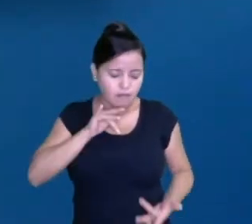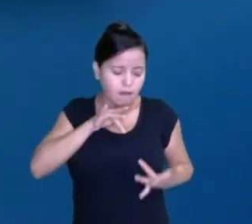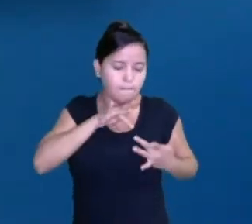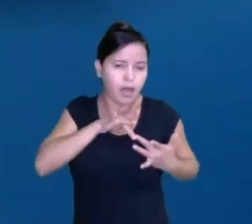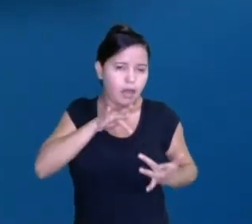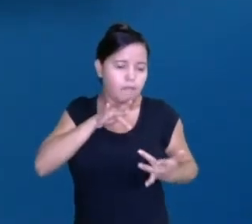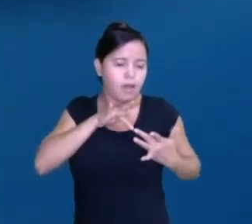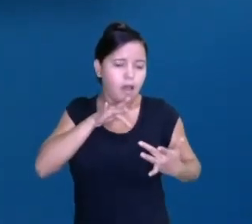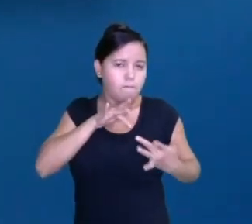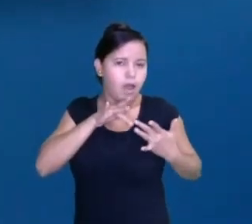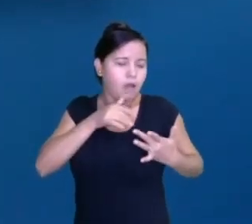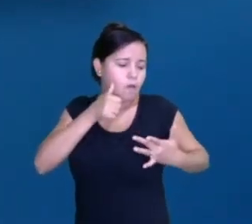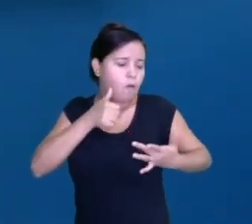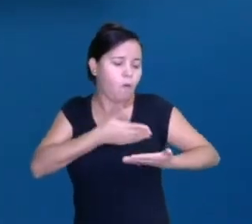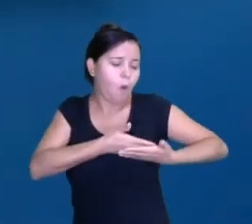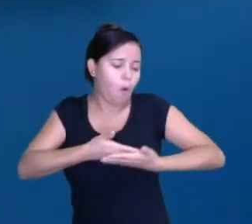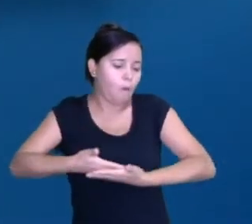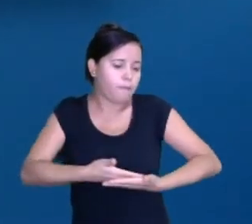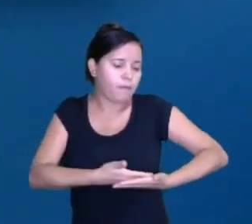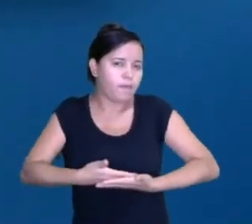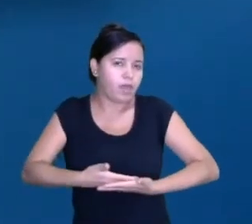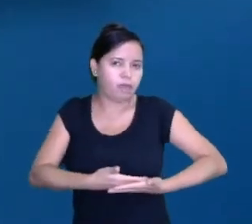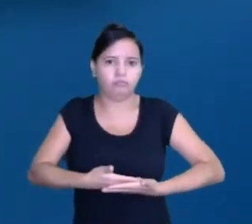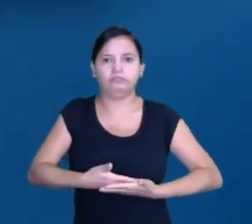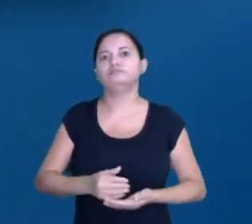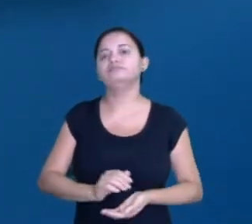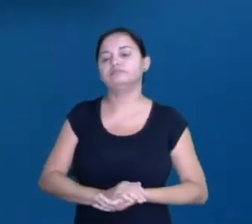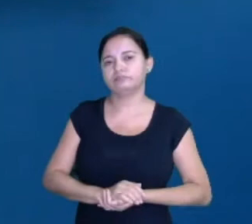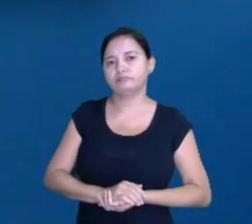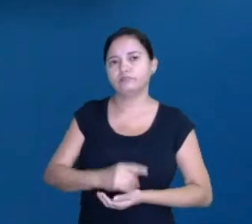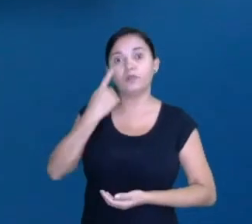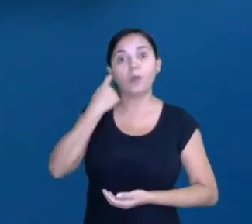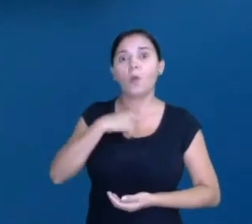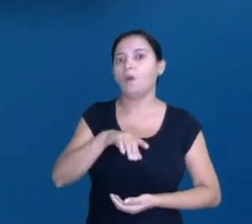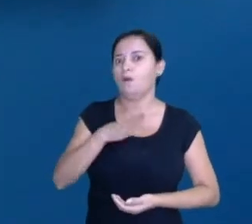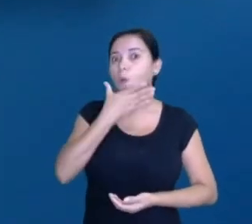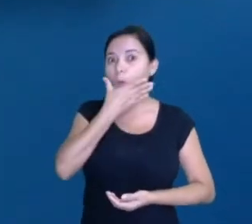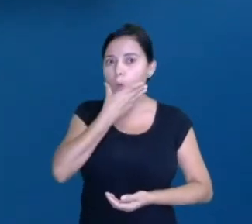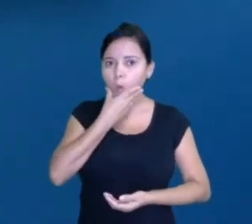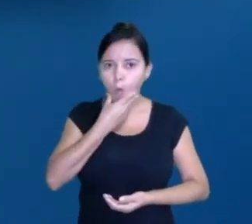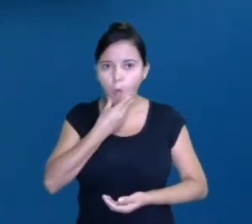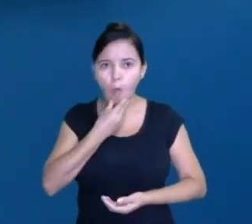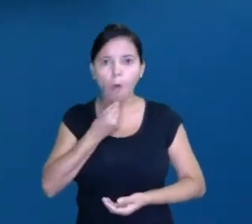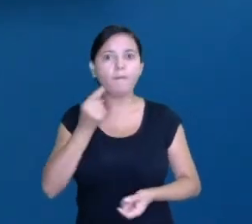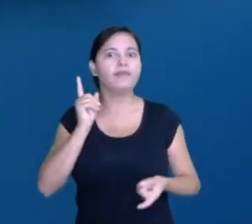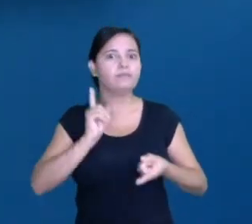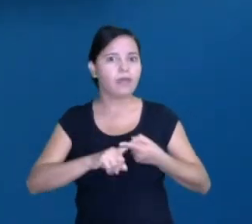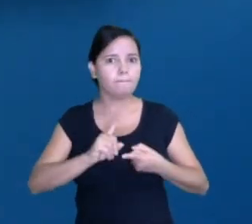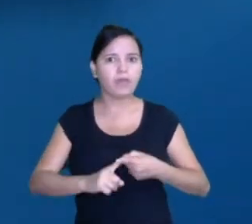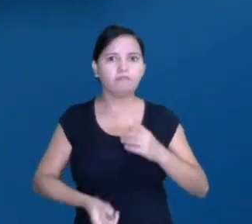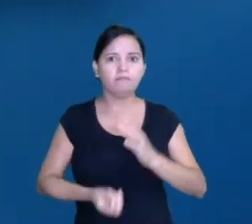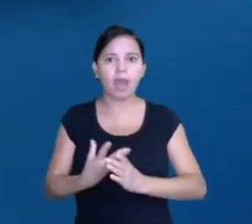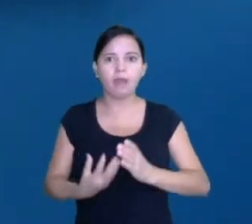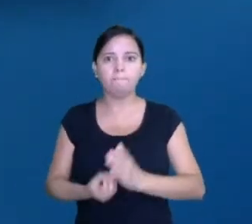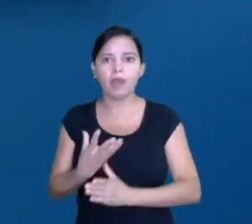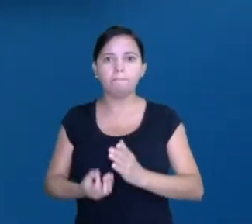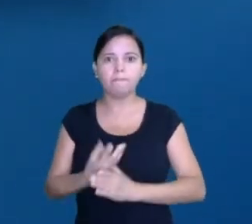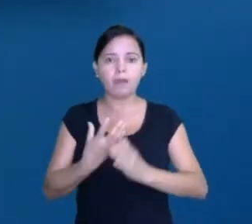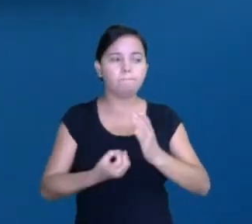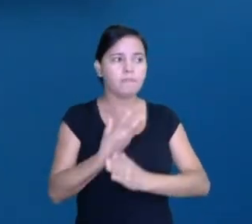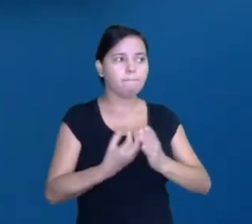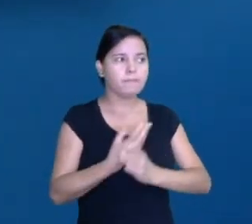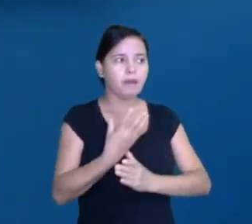mais exacerbada. E lembrando que o homem também produz esse hormônio, tá? Só que em circunstâncias